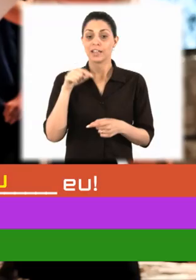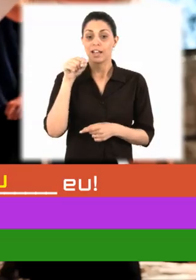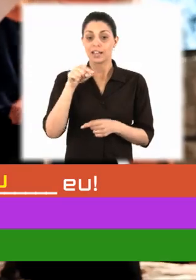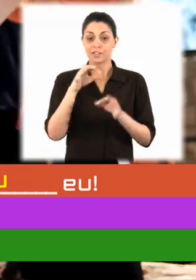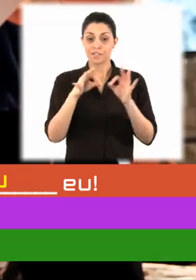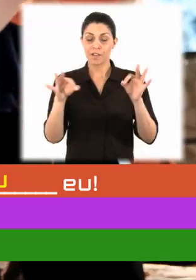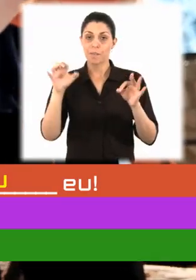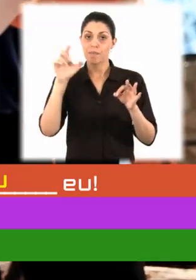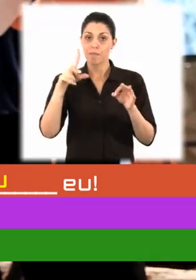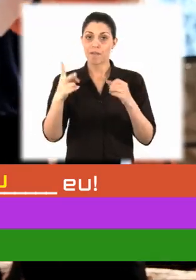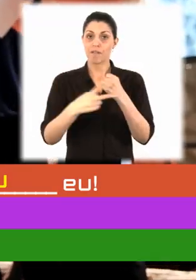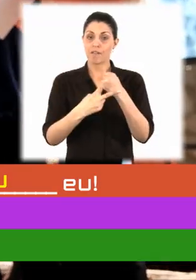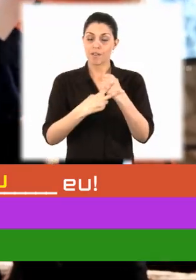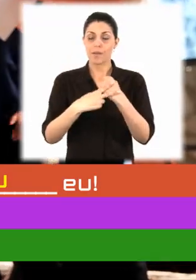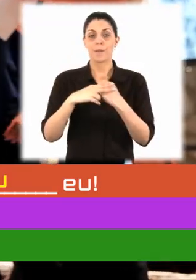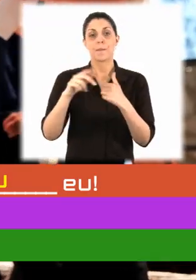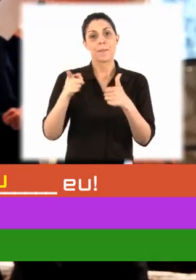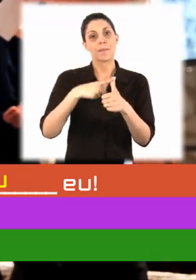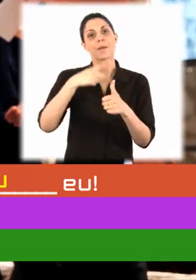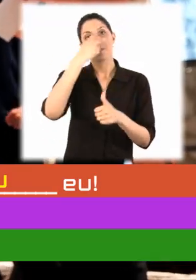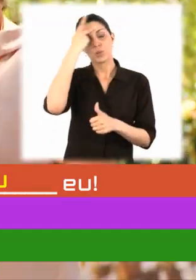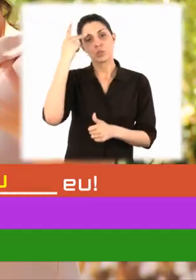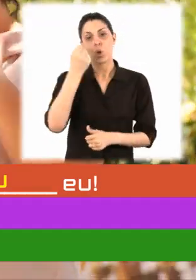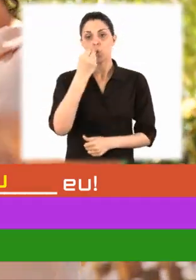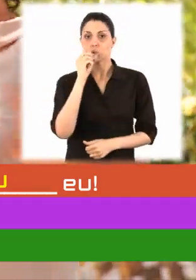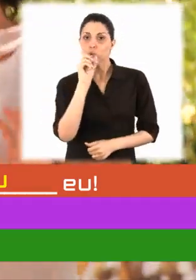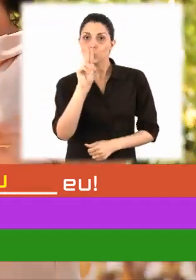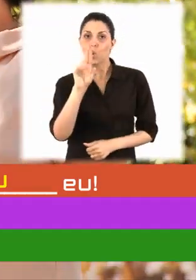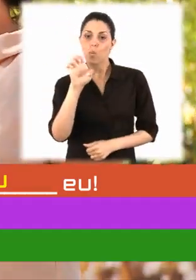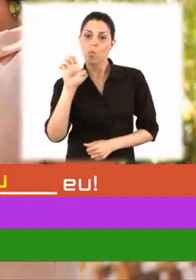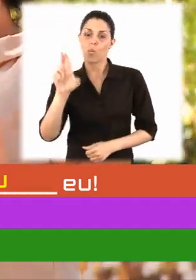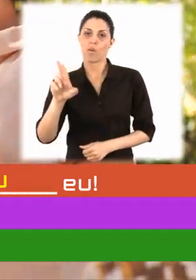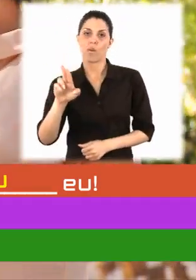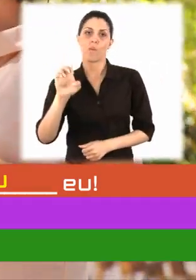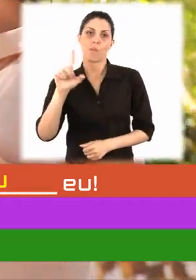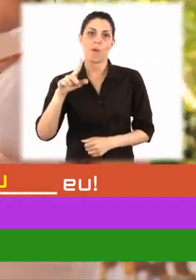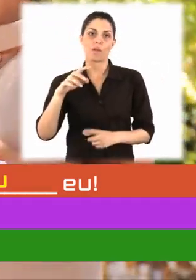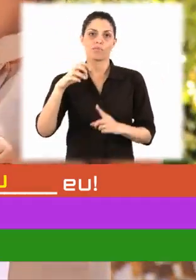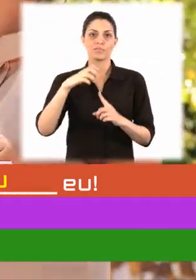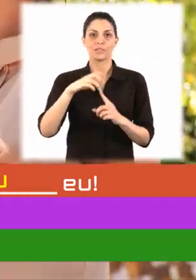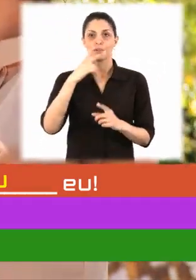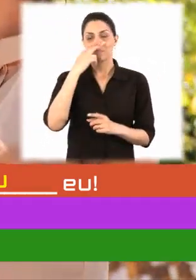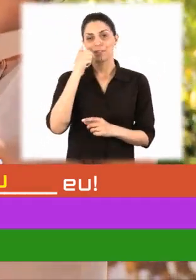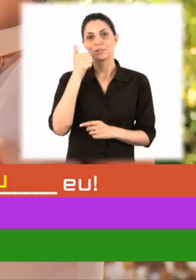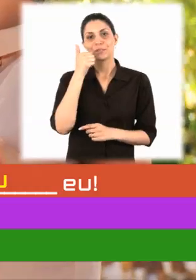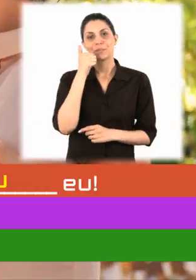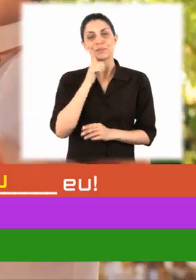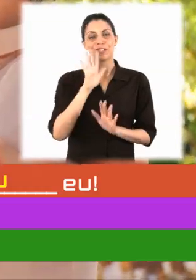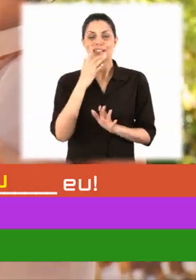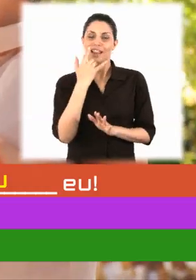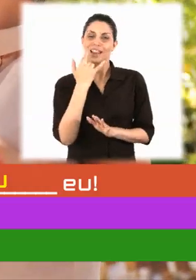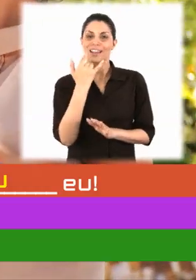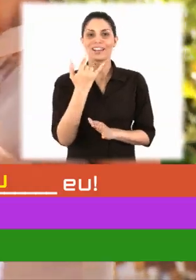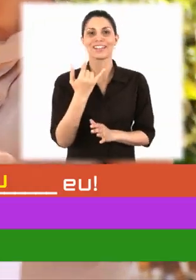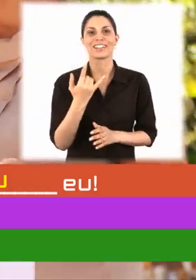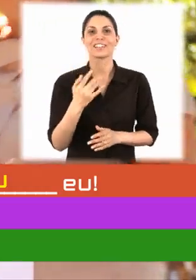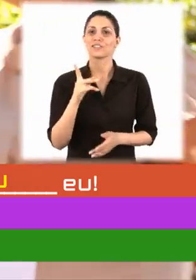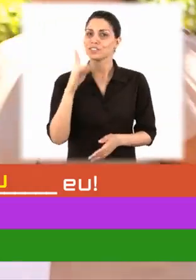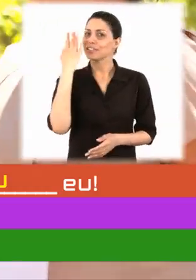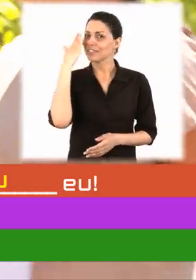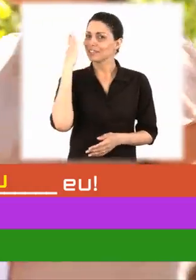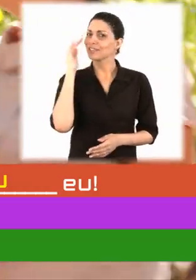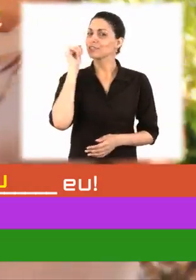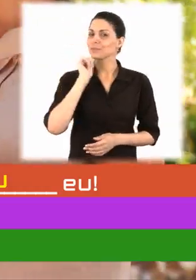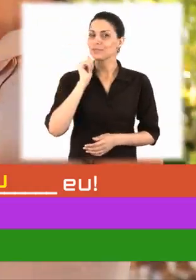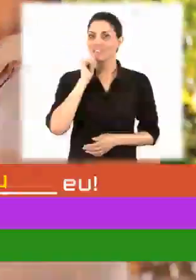aqui, verbo na primeira pessoa sou eu, né? E se ele assumir a culpa, ele reconquista ela? Ela se derrete mais do que já está derretida. Você entende muito